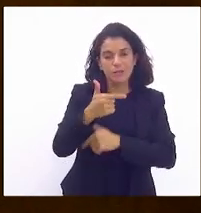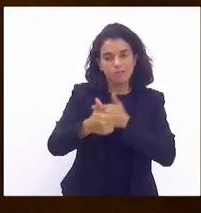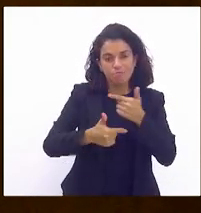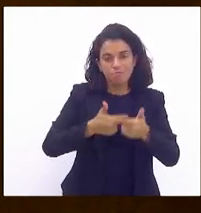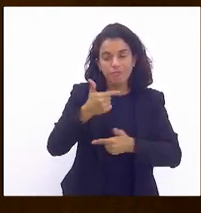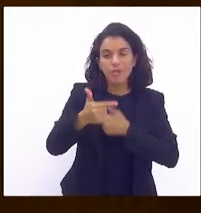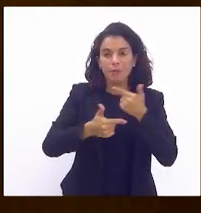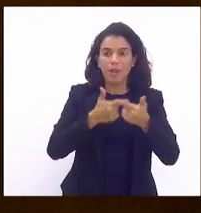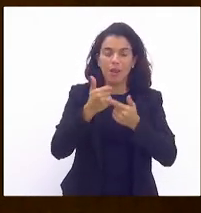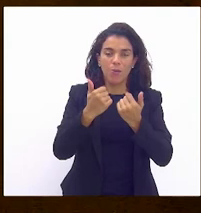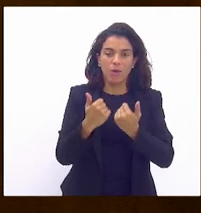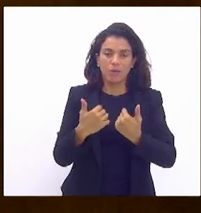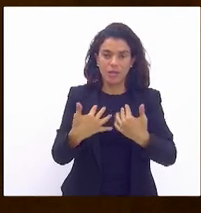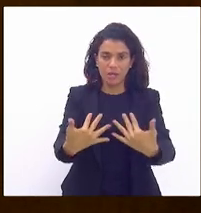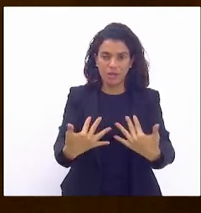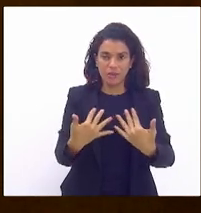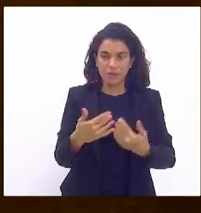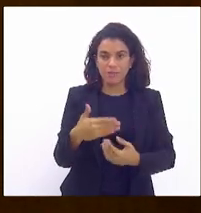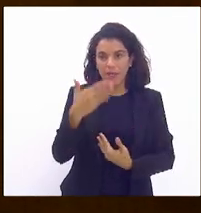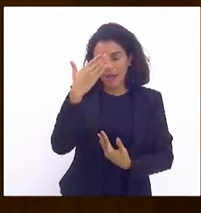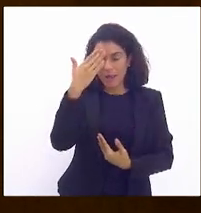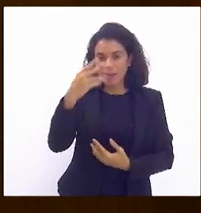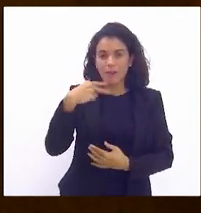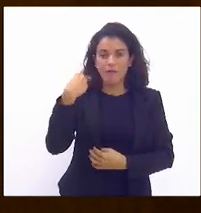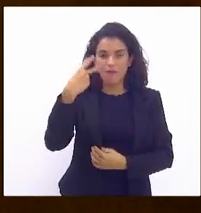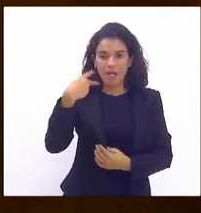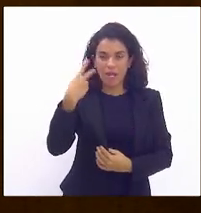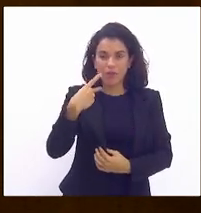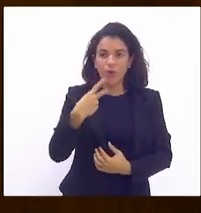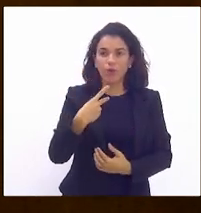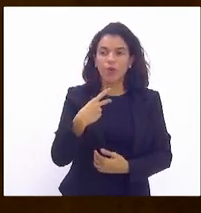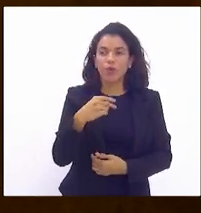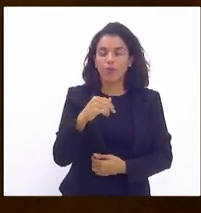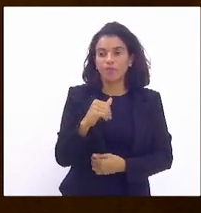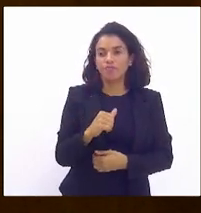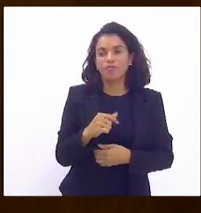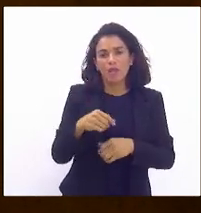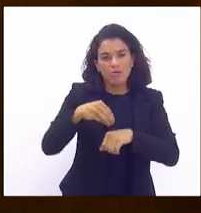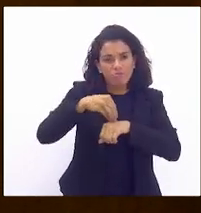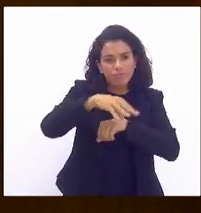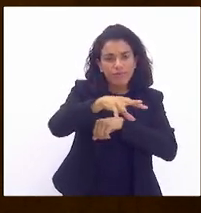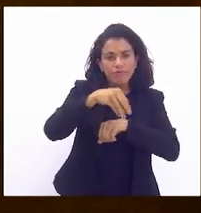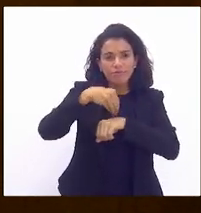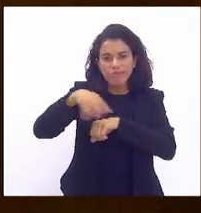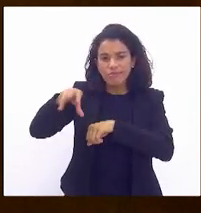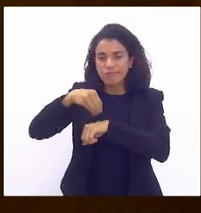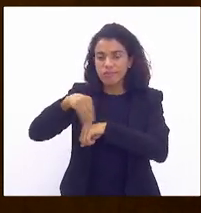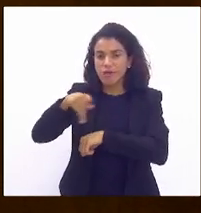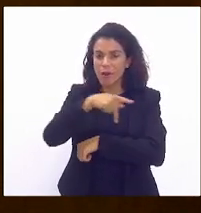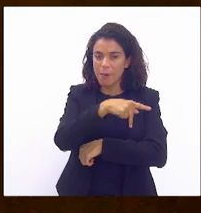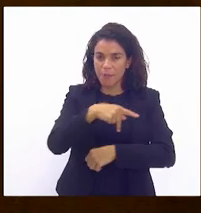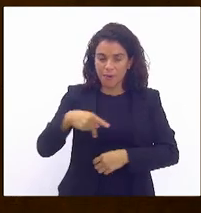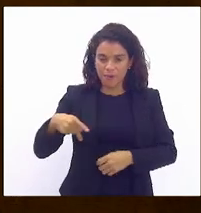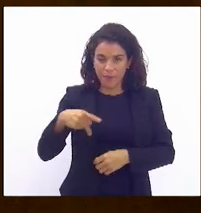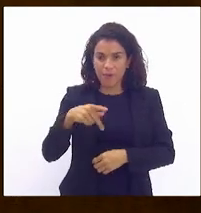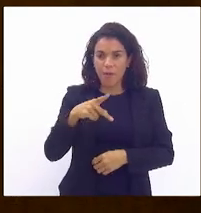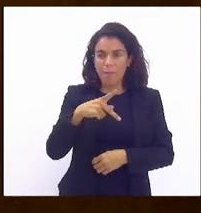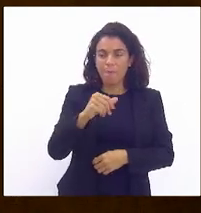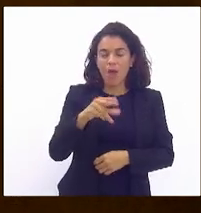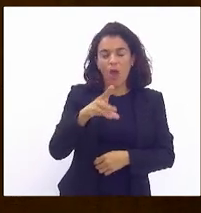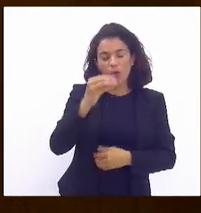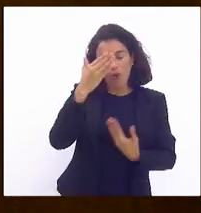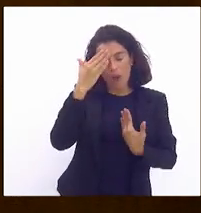audiência pública. E peço aqui ao vereador Raoni, ao vereador Jorge Poente, transmita ao presidente Paulo Conrado, meu muito